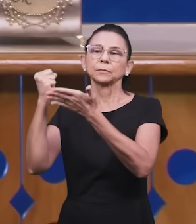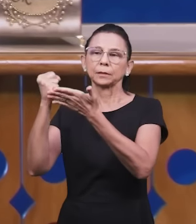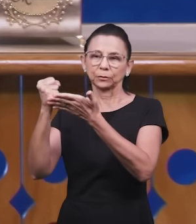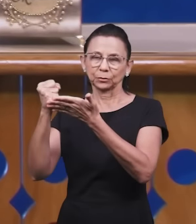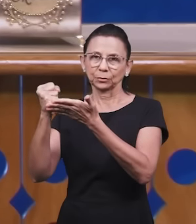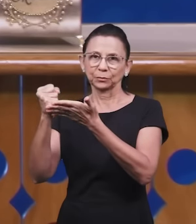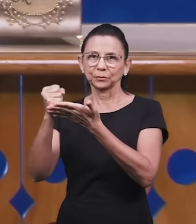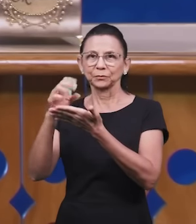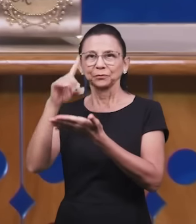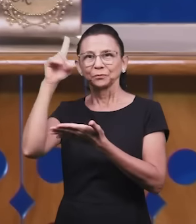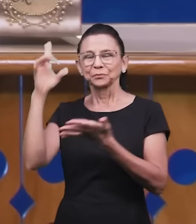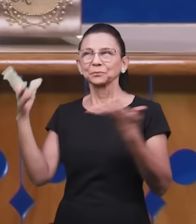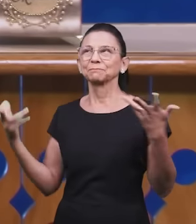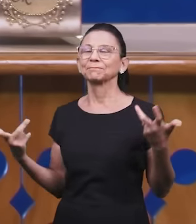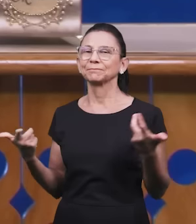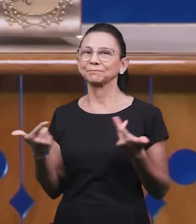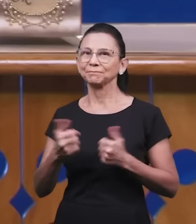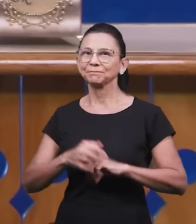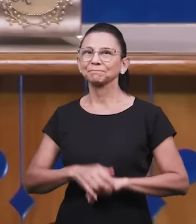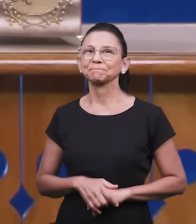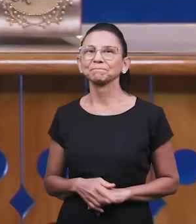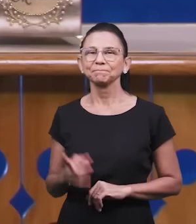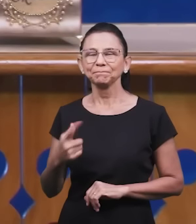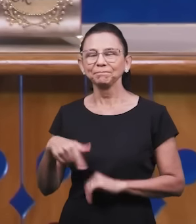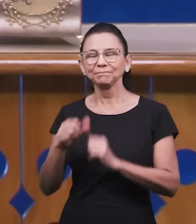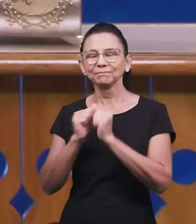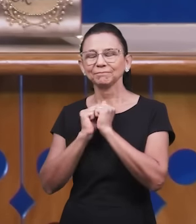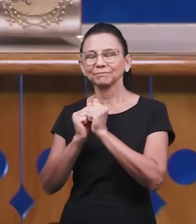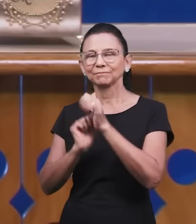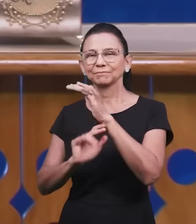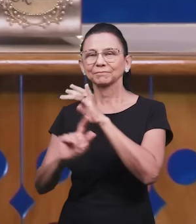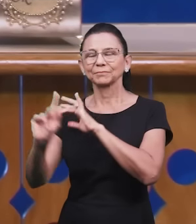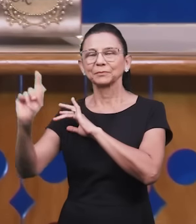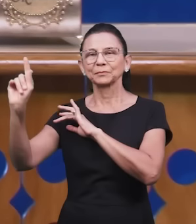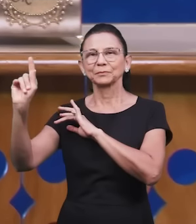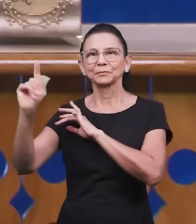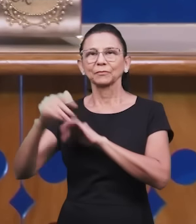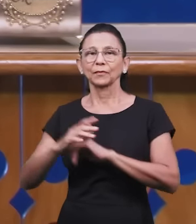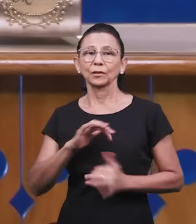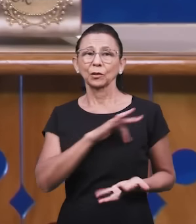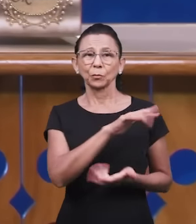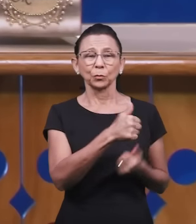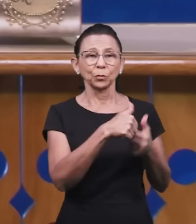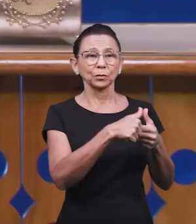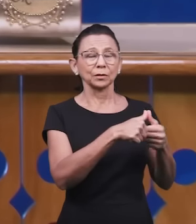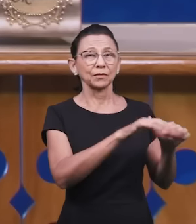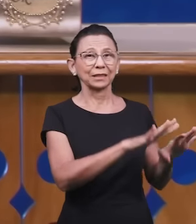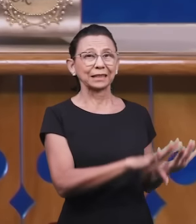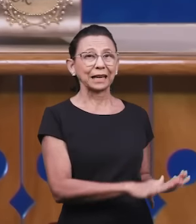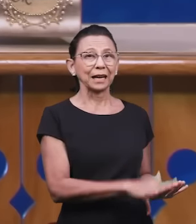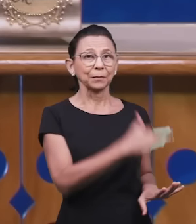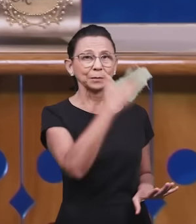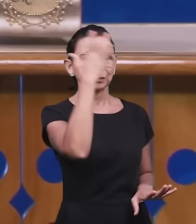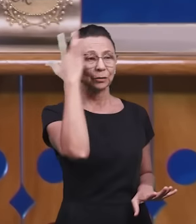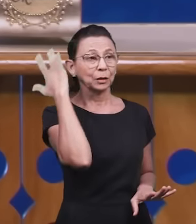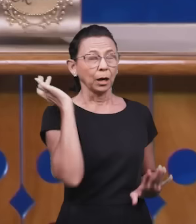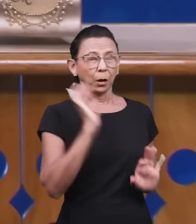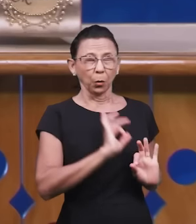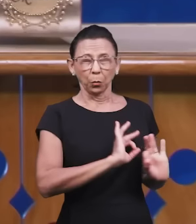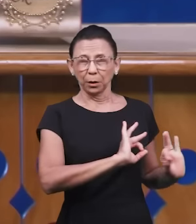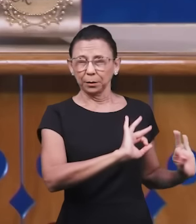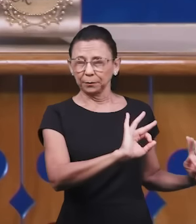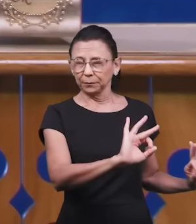Será um dia maravilhoso para a igreja. Nós vamos estar com Ele na glória. Será um dia terrível para o mundo, porque